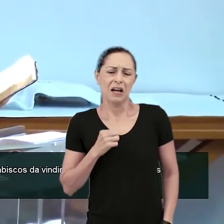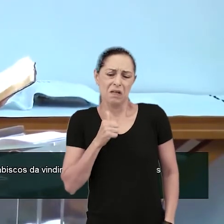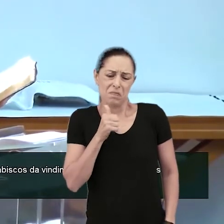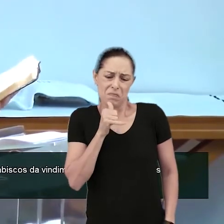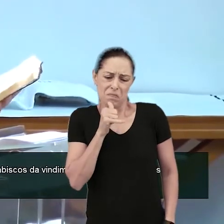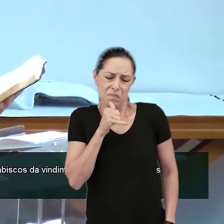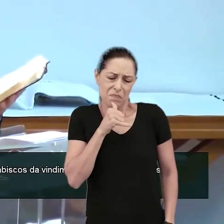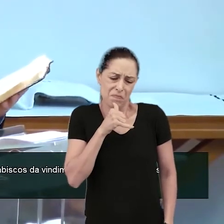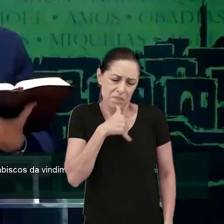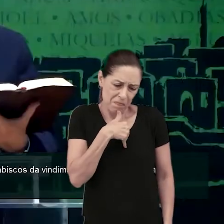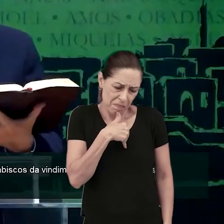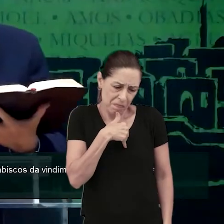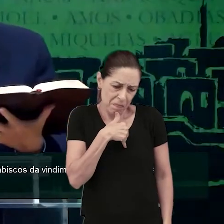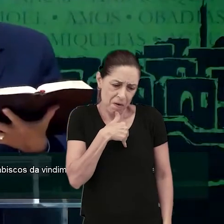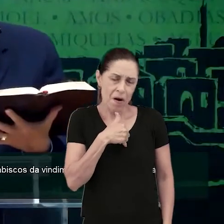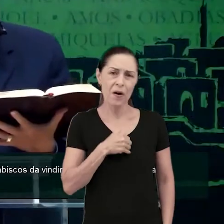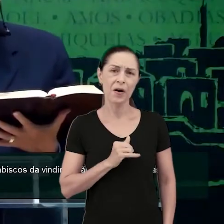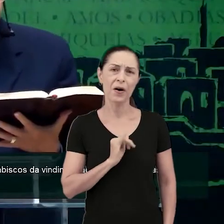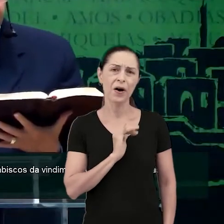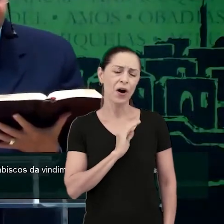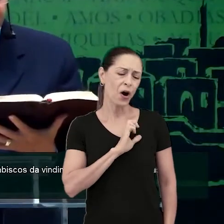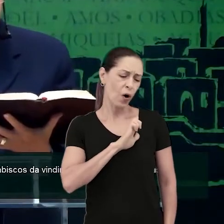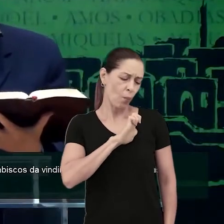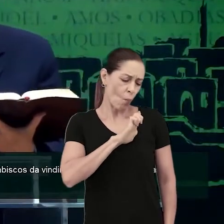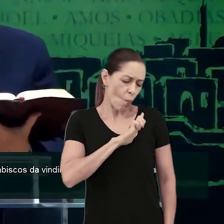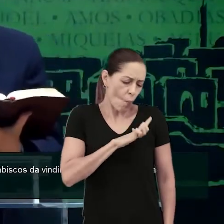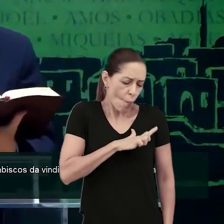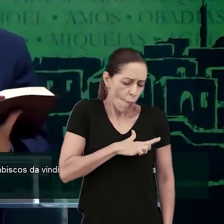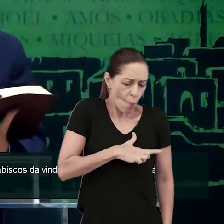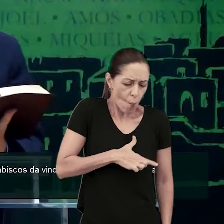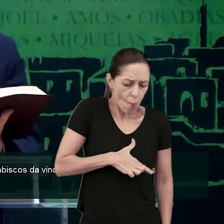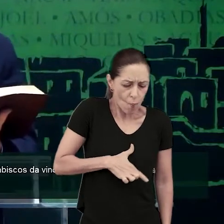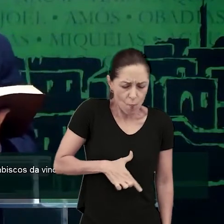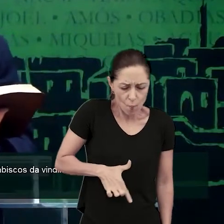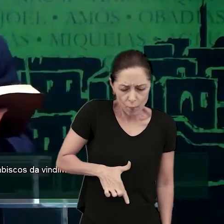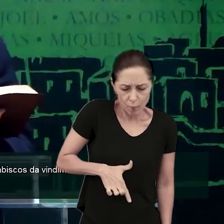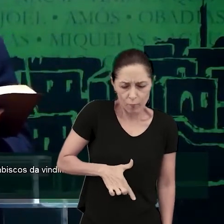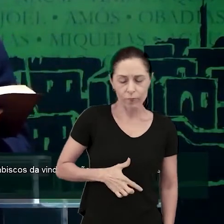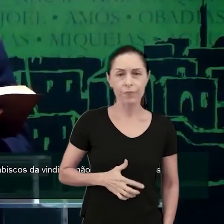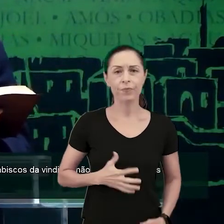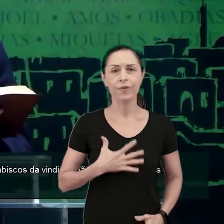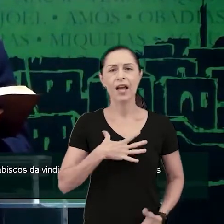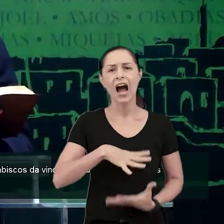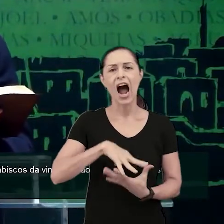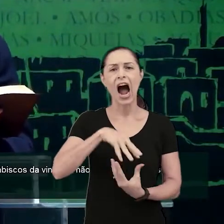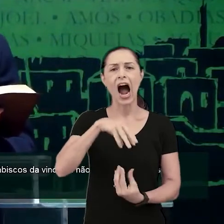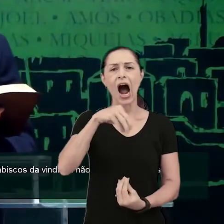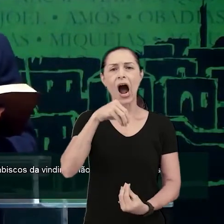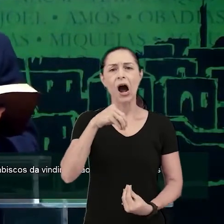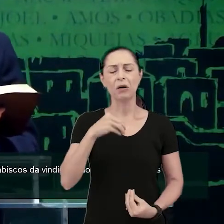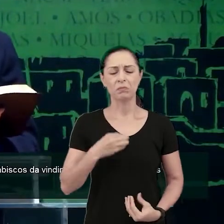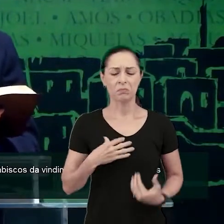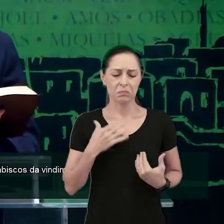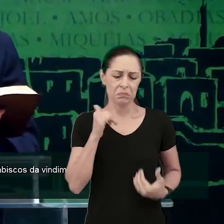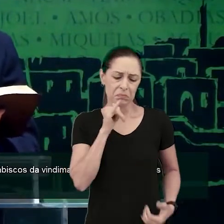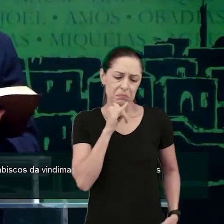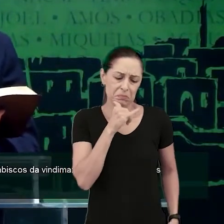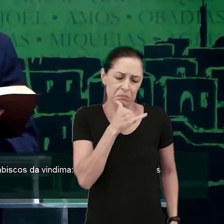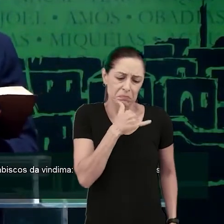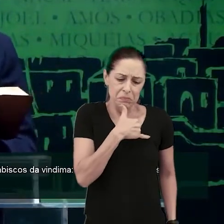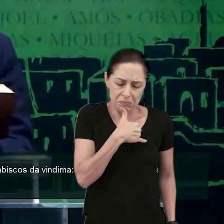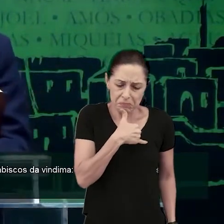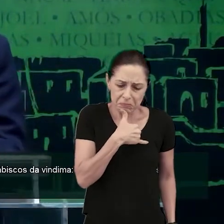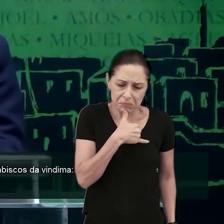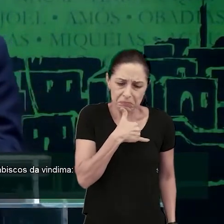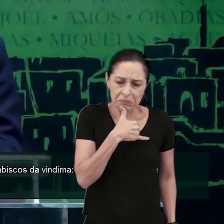verão, como os rabiscos da vindima. Não há cacho de uvas para chupar, nem figos temporãos